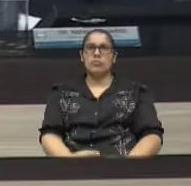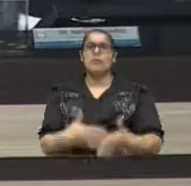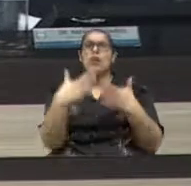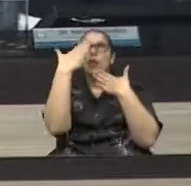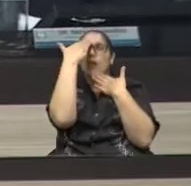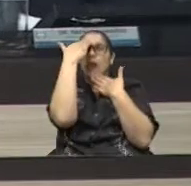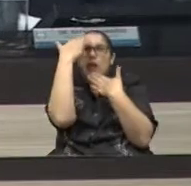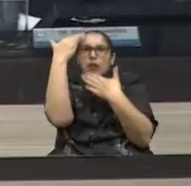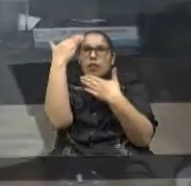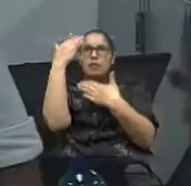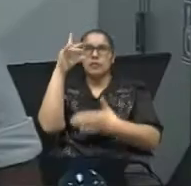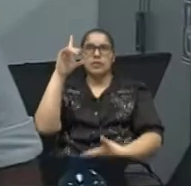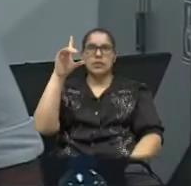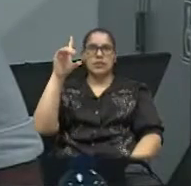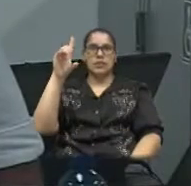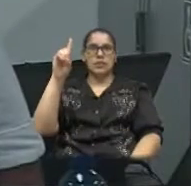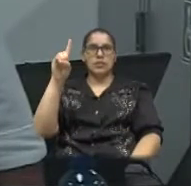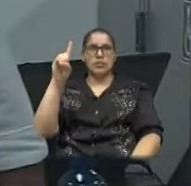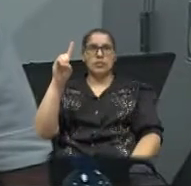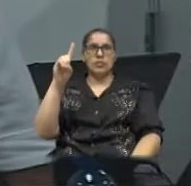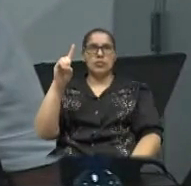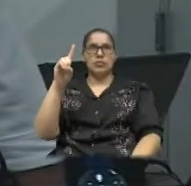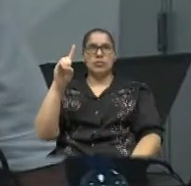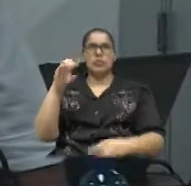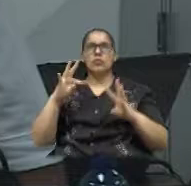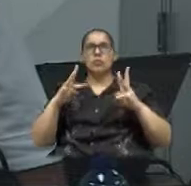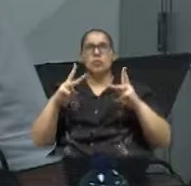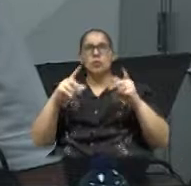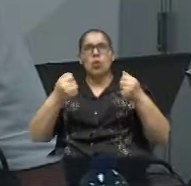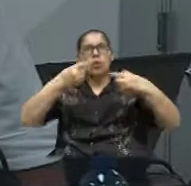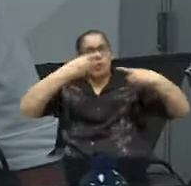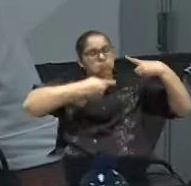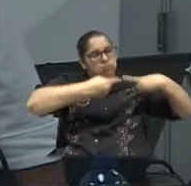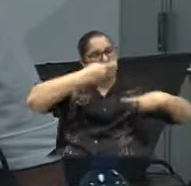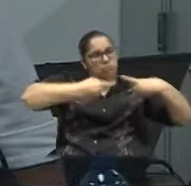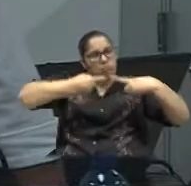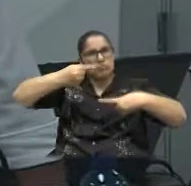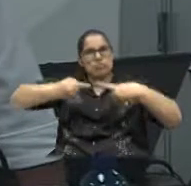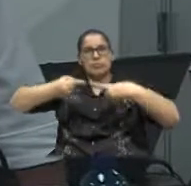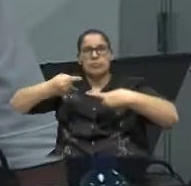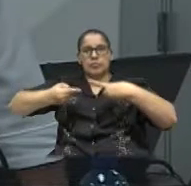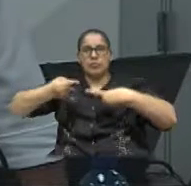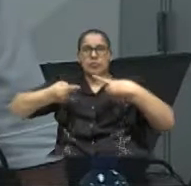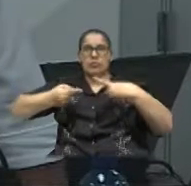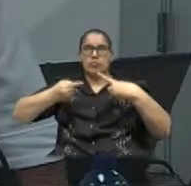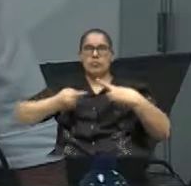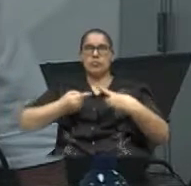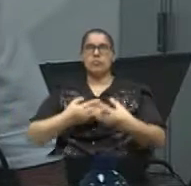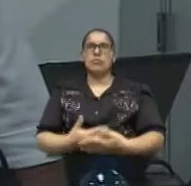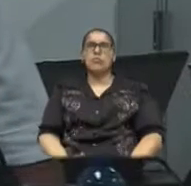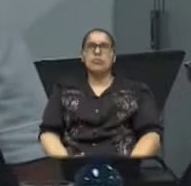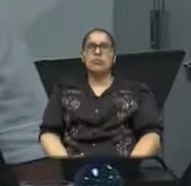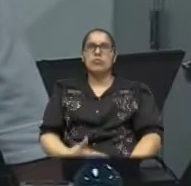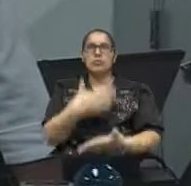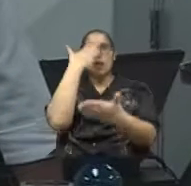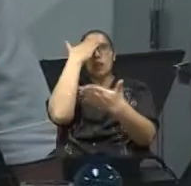Graças a Deus que nós estamos discutindo essa moção hoje. Eu acredito, vereador Estevão,